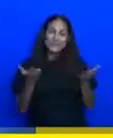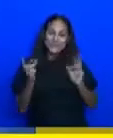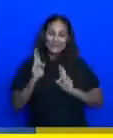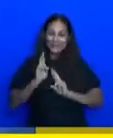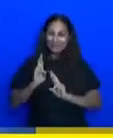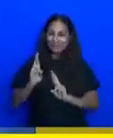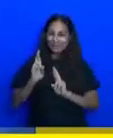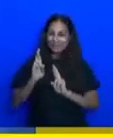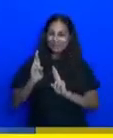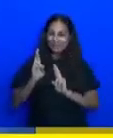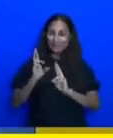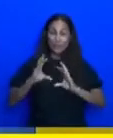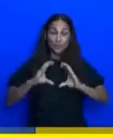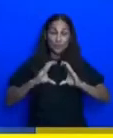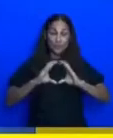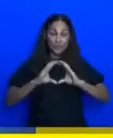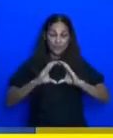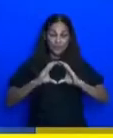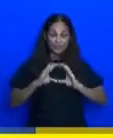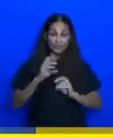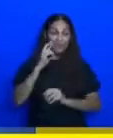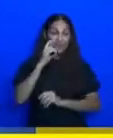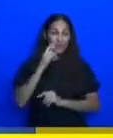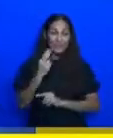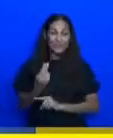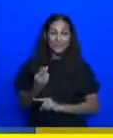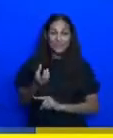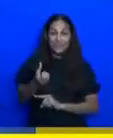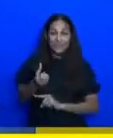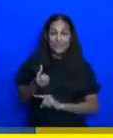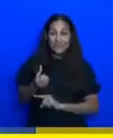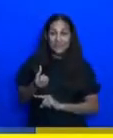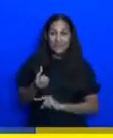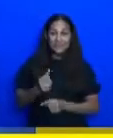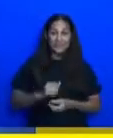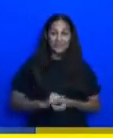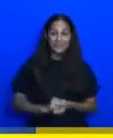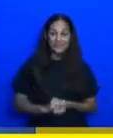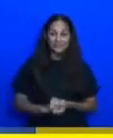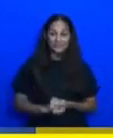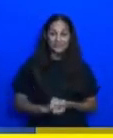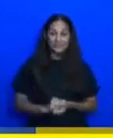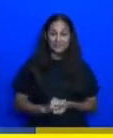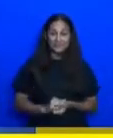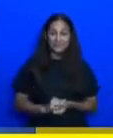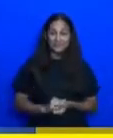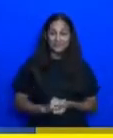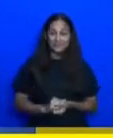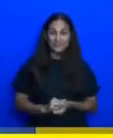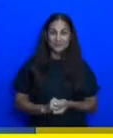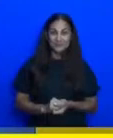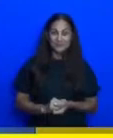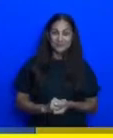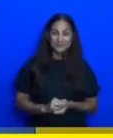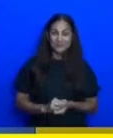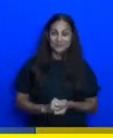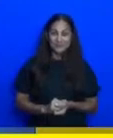Estamos na torcida. Bola rosa, 26. Rosa número 26.